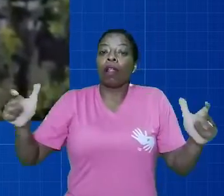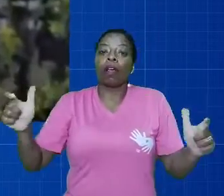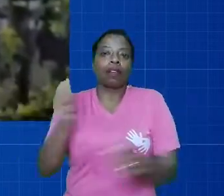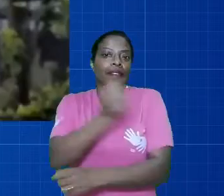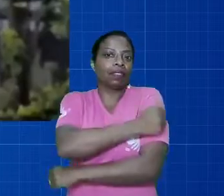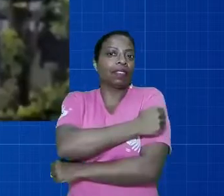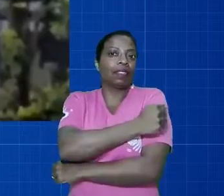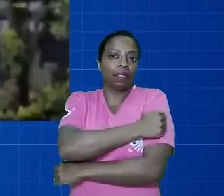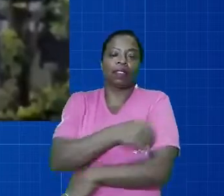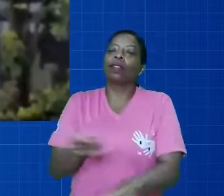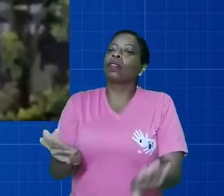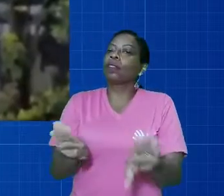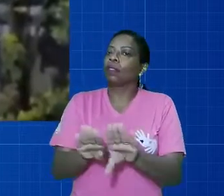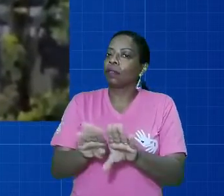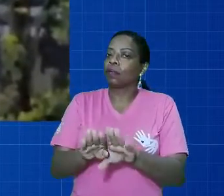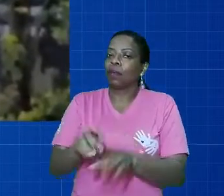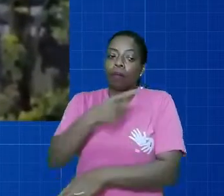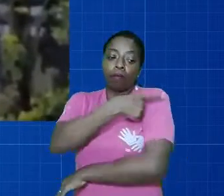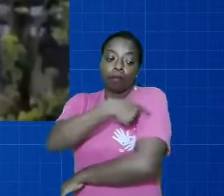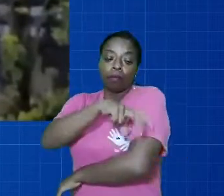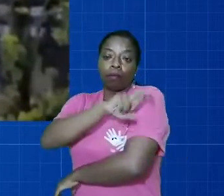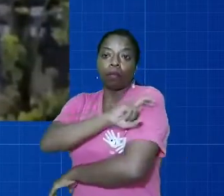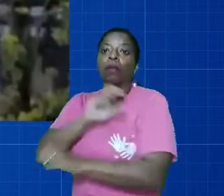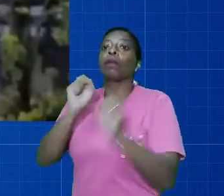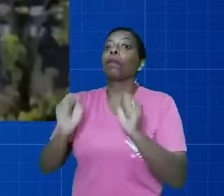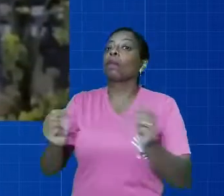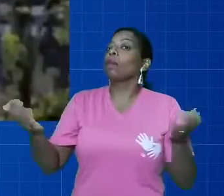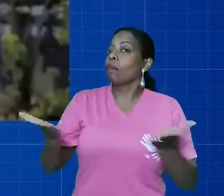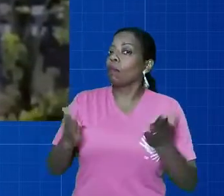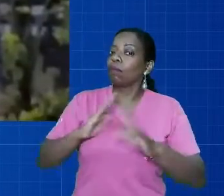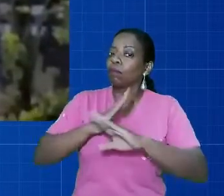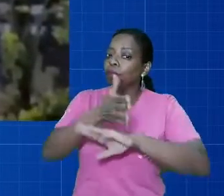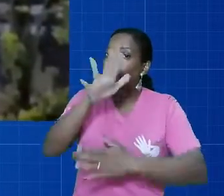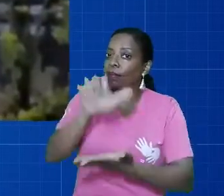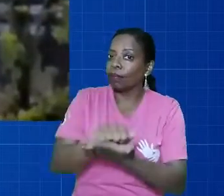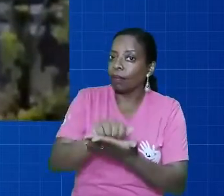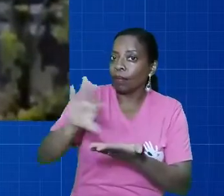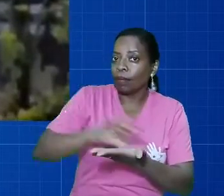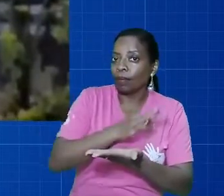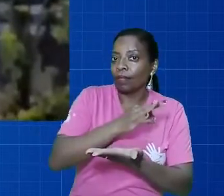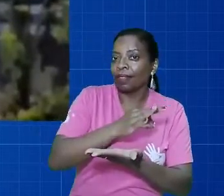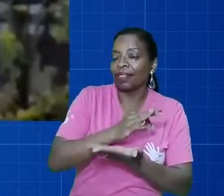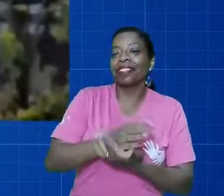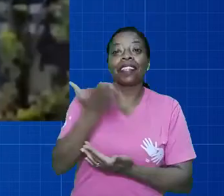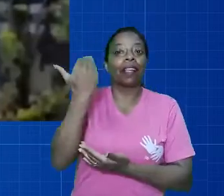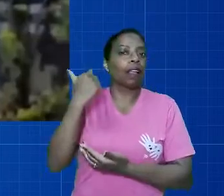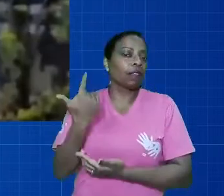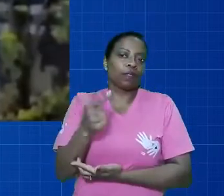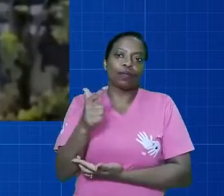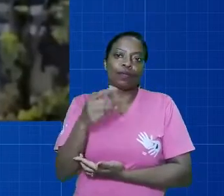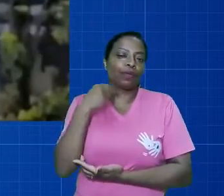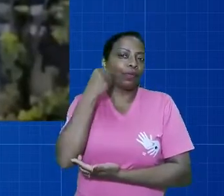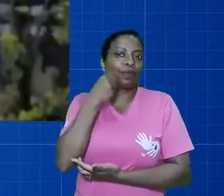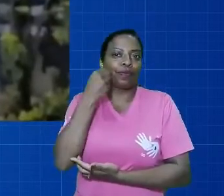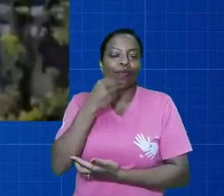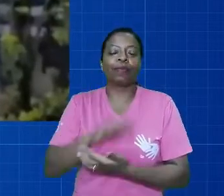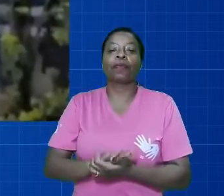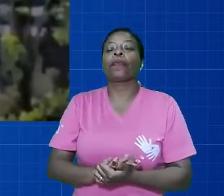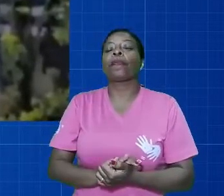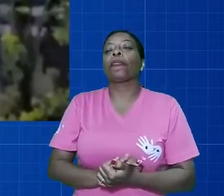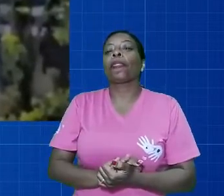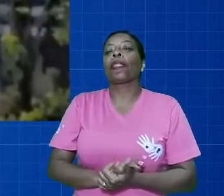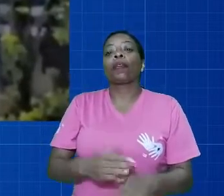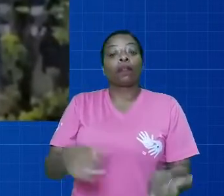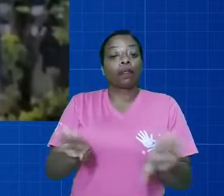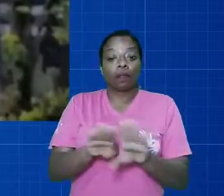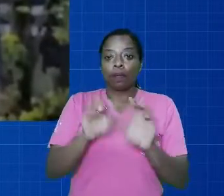para os primeiros e quintos anos que não tinham às vezes a experiência de um clube de ciências ou oficina. Nesses espaços, então, a gente conseguiu